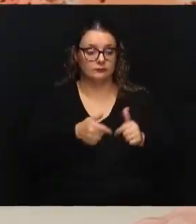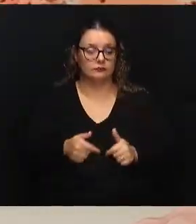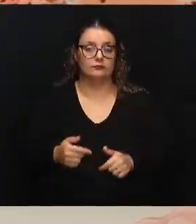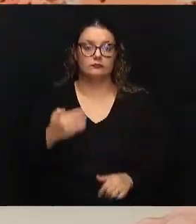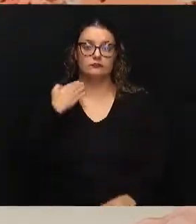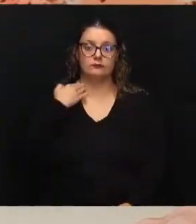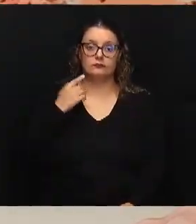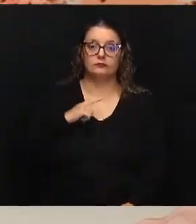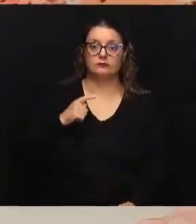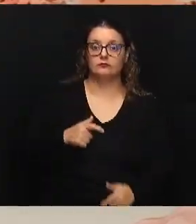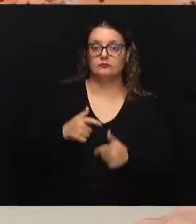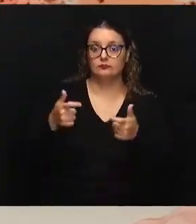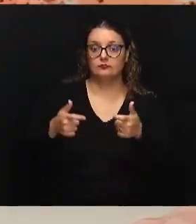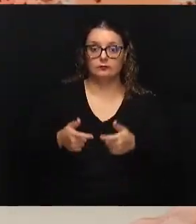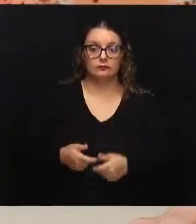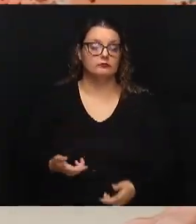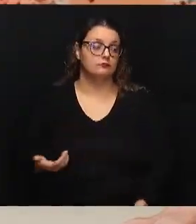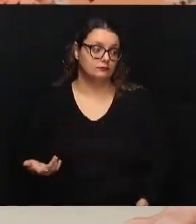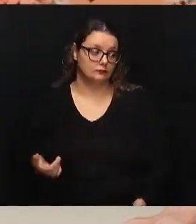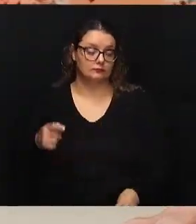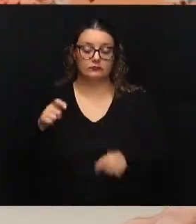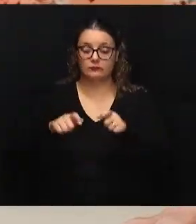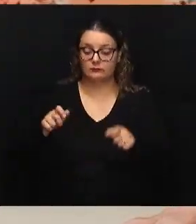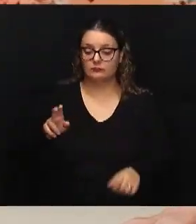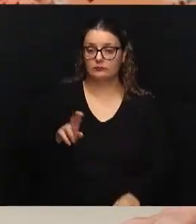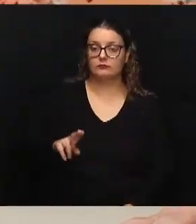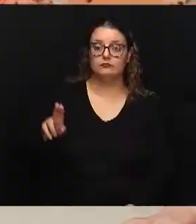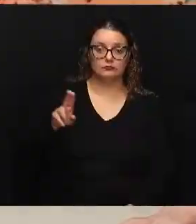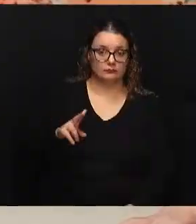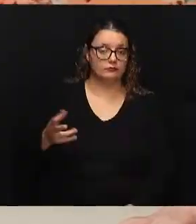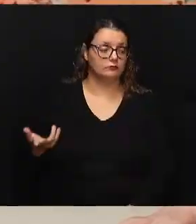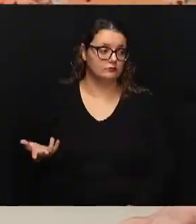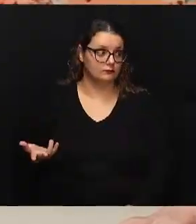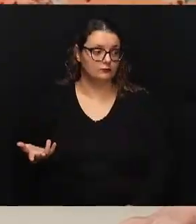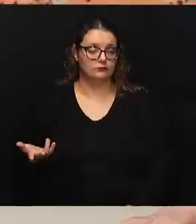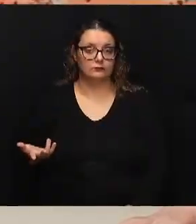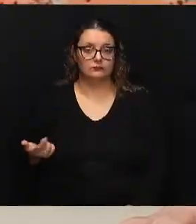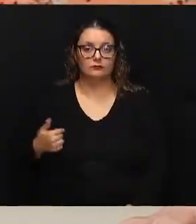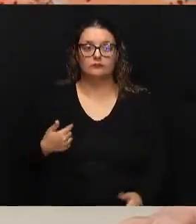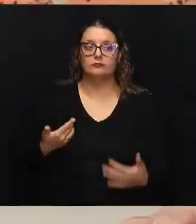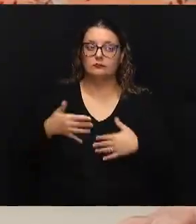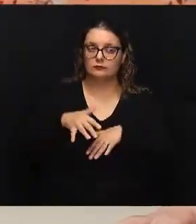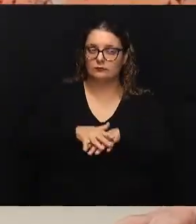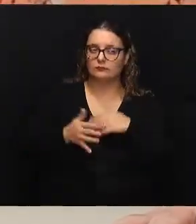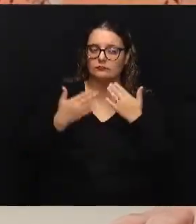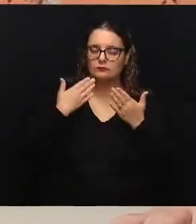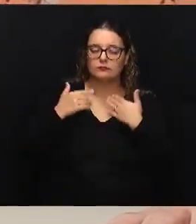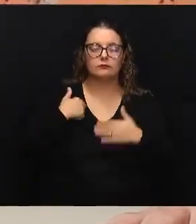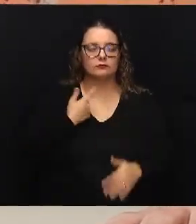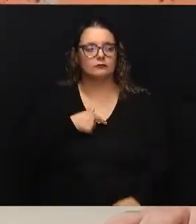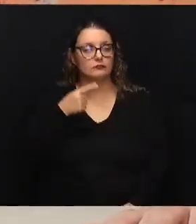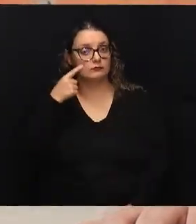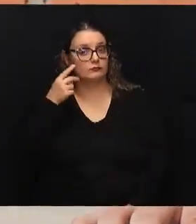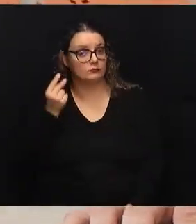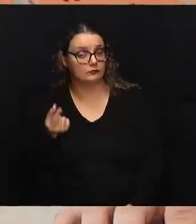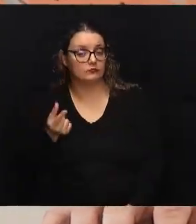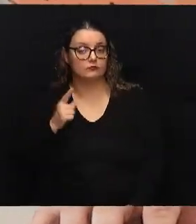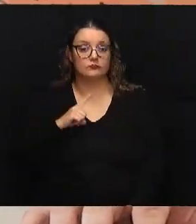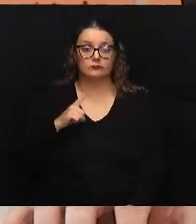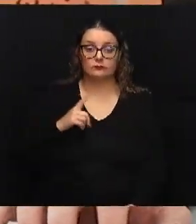teve um aumento muito grande de pessoas utilizando, né? E eu incluiria ainda na conversa nossa a ideia de que você tem